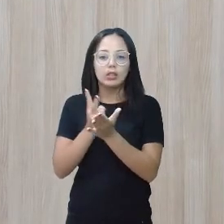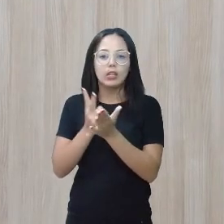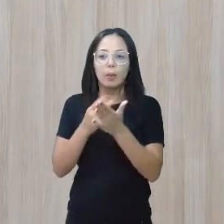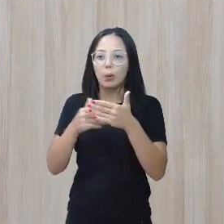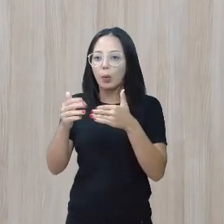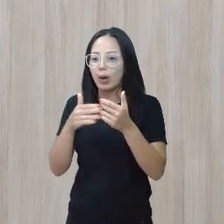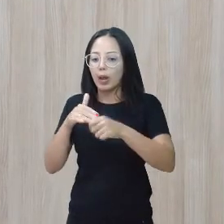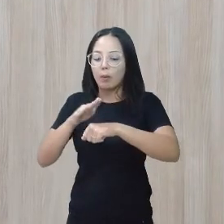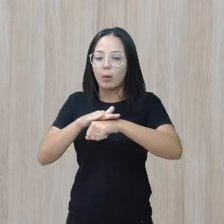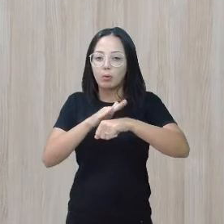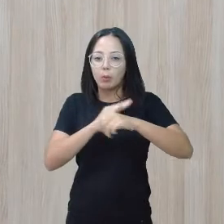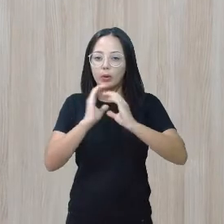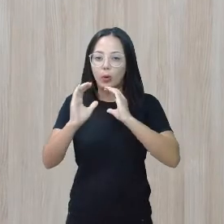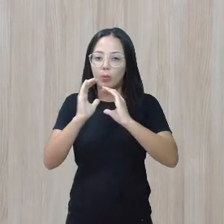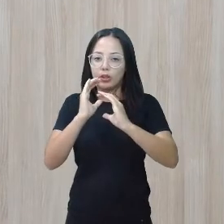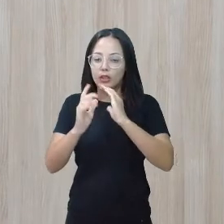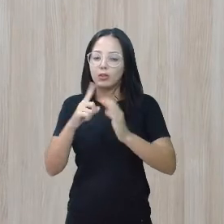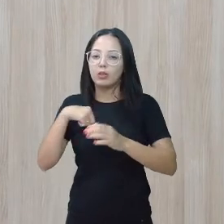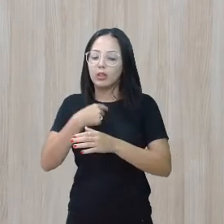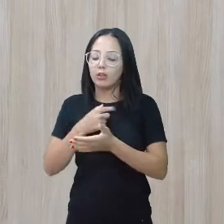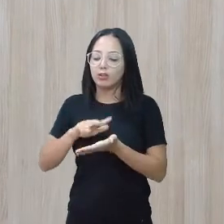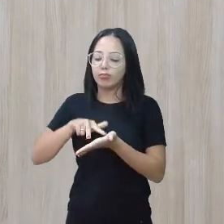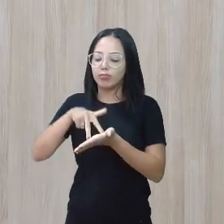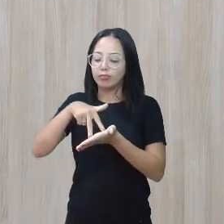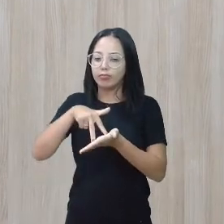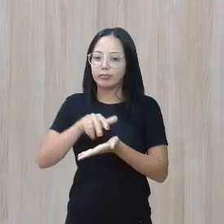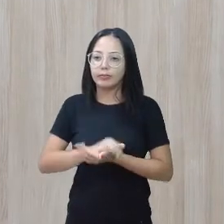qualquer situação de comunicação que a gente se coloque.